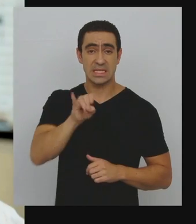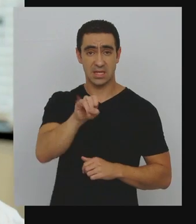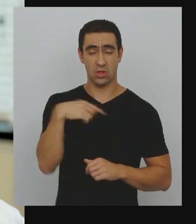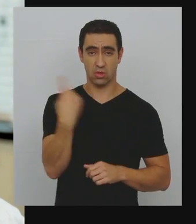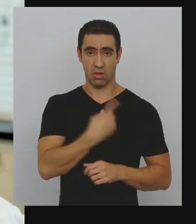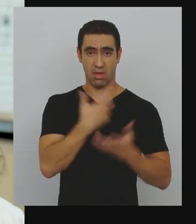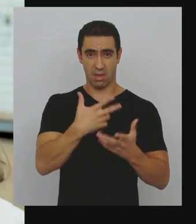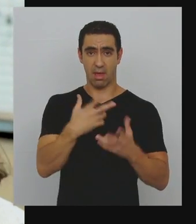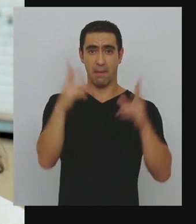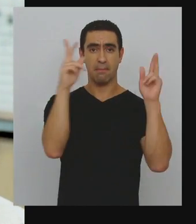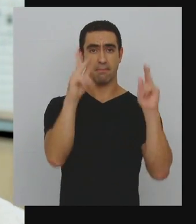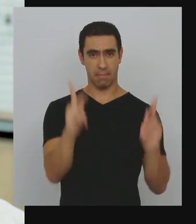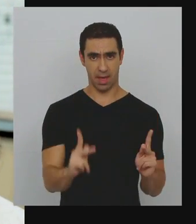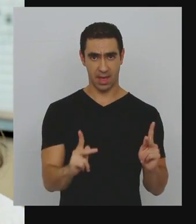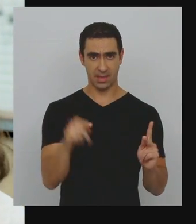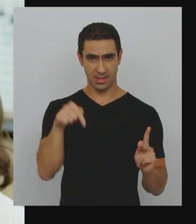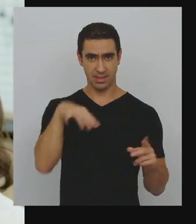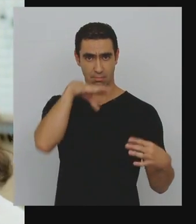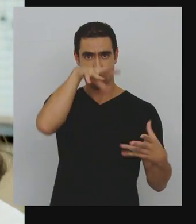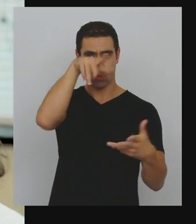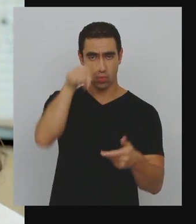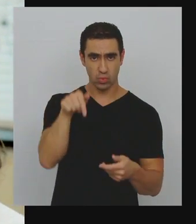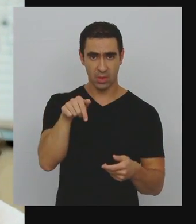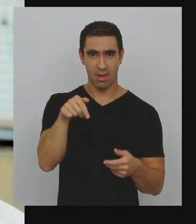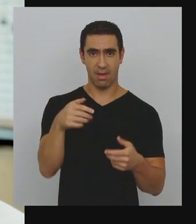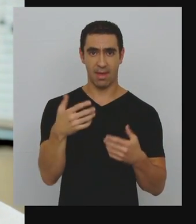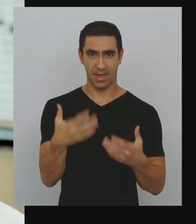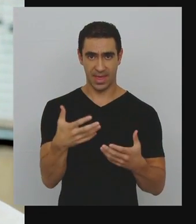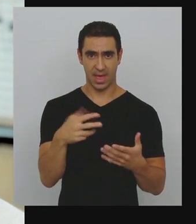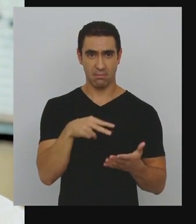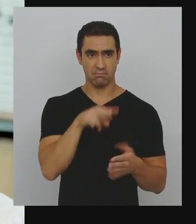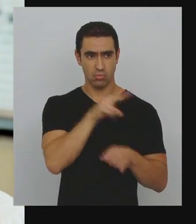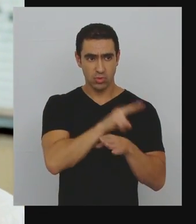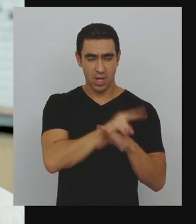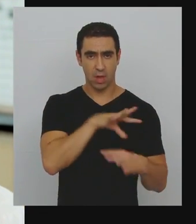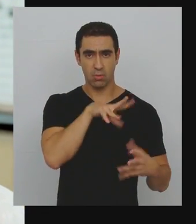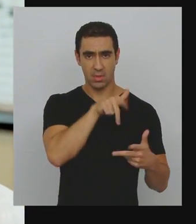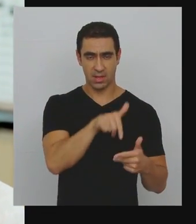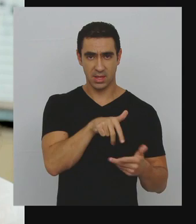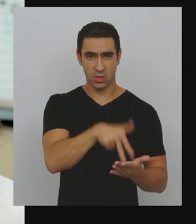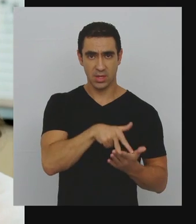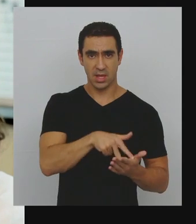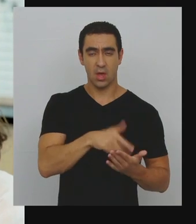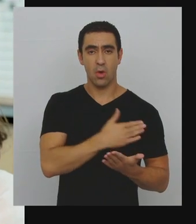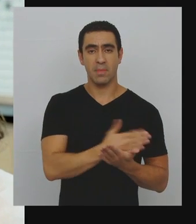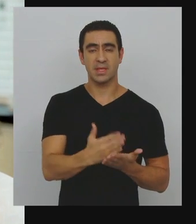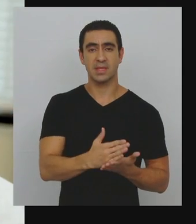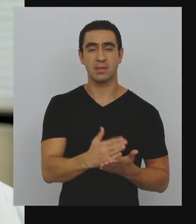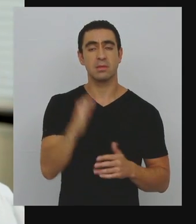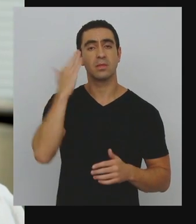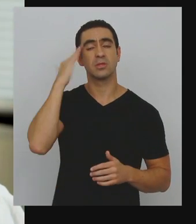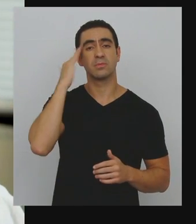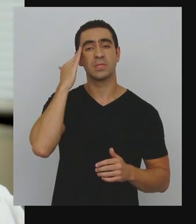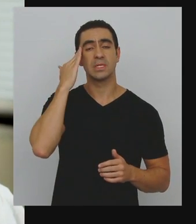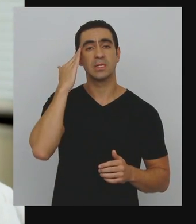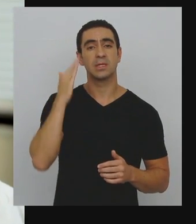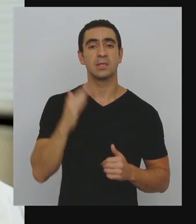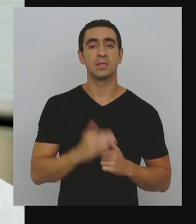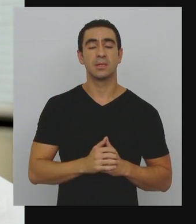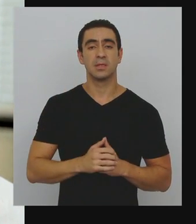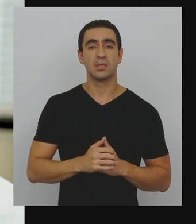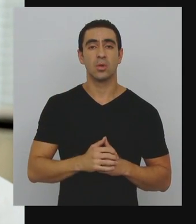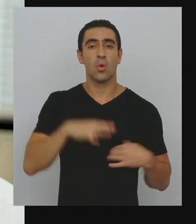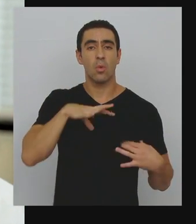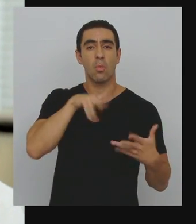Se a gente está querendo ter paz nesse planeta, querendo ter sustentabilidade, passa por essa compreensão de